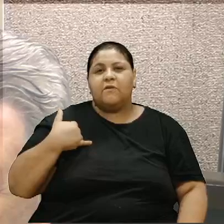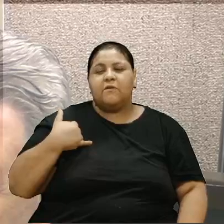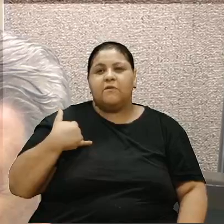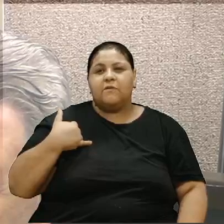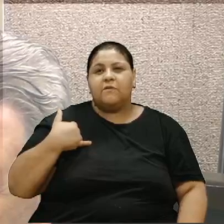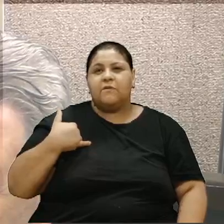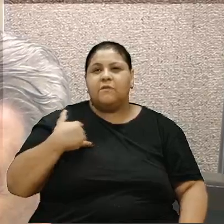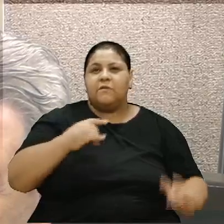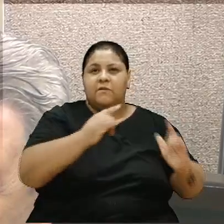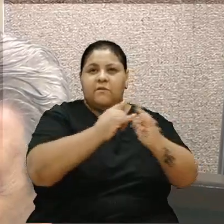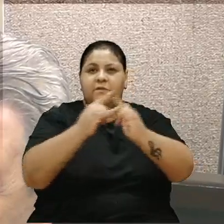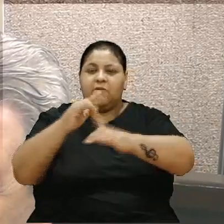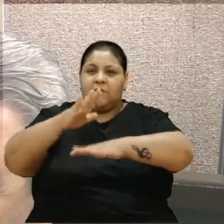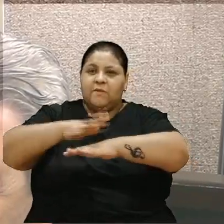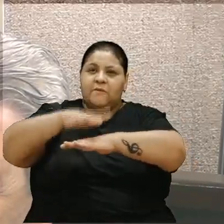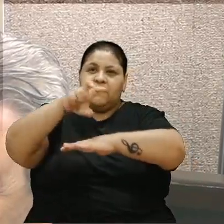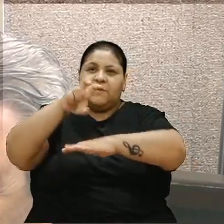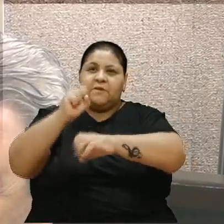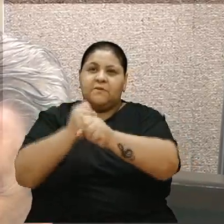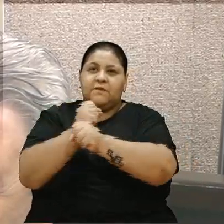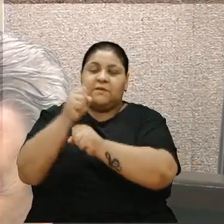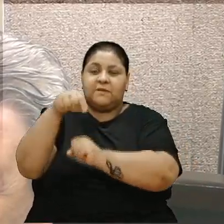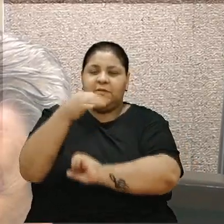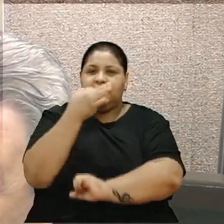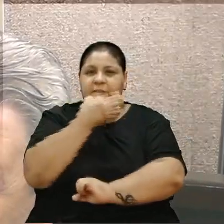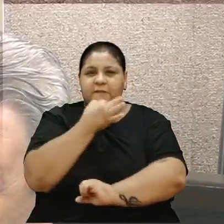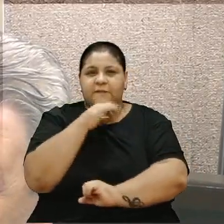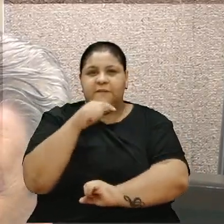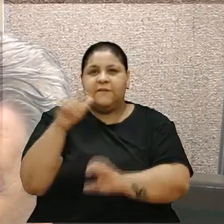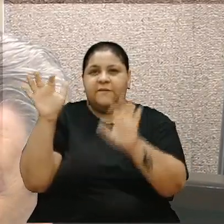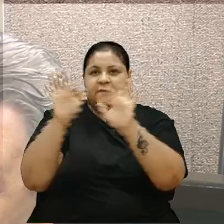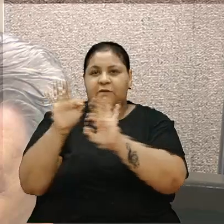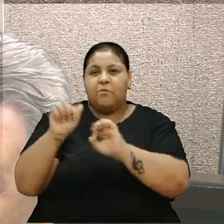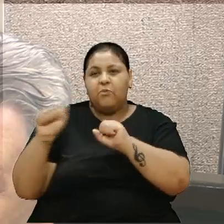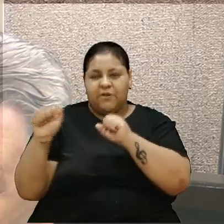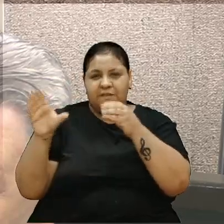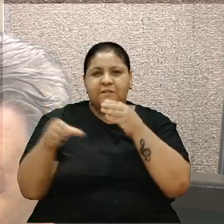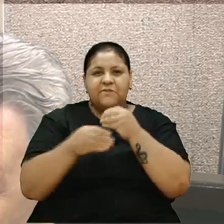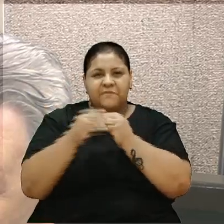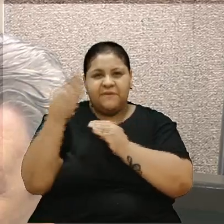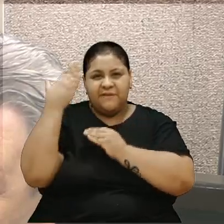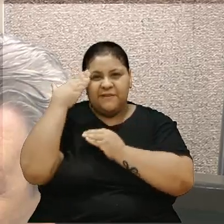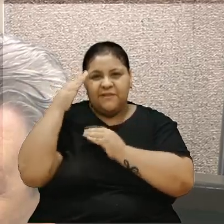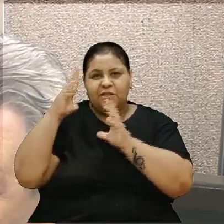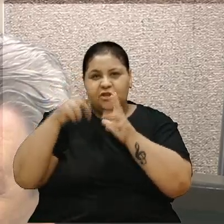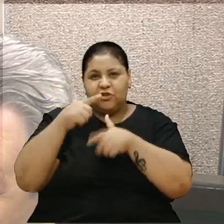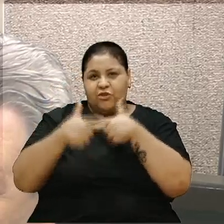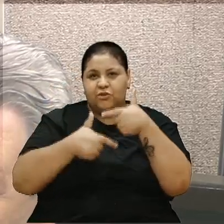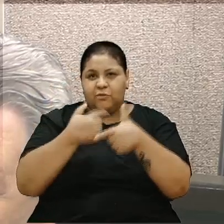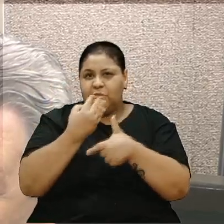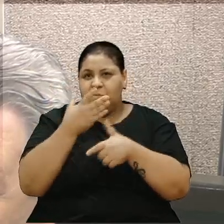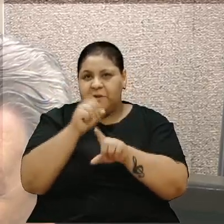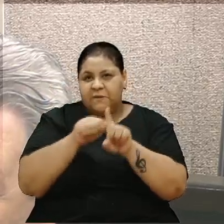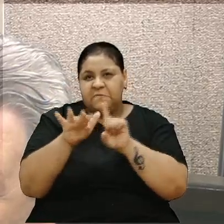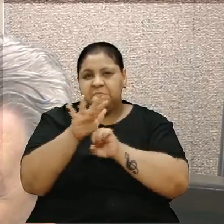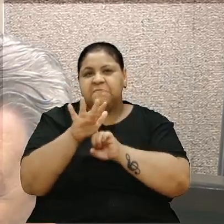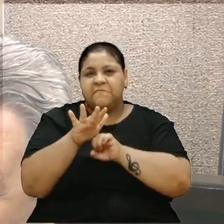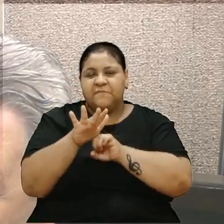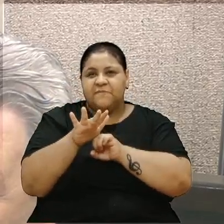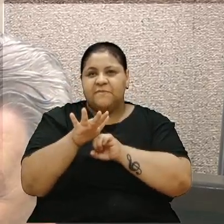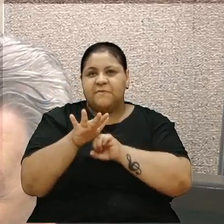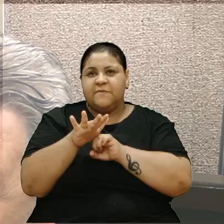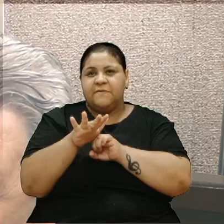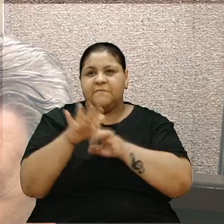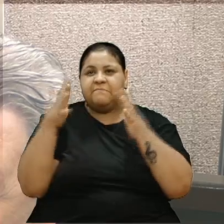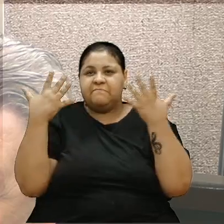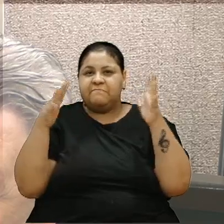uma instituição com mais de 50 anos na nossa cidade. Então, a gente fica feliz também de poder somar isso e saber que todo mundo está trabalhando pelo bem da sociedade. Então, de igual forma, também os